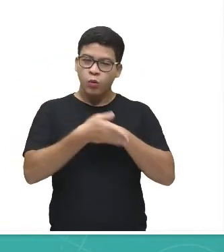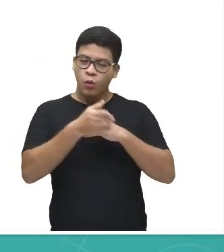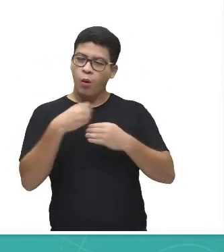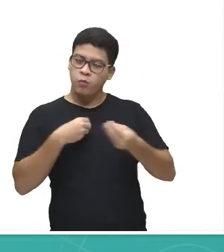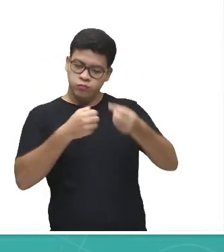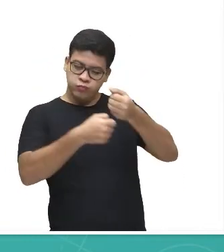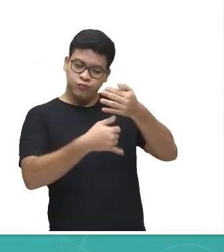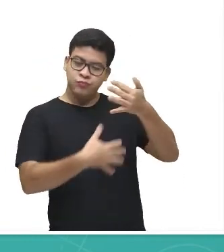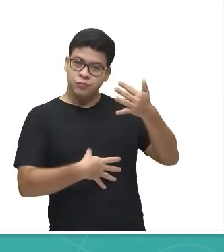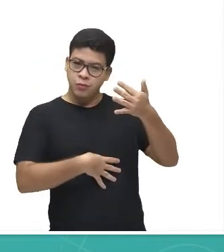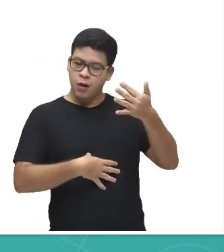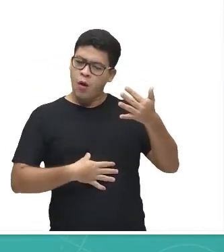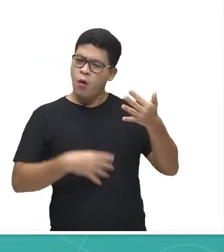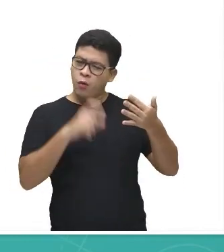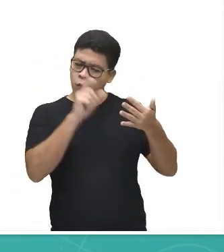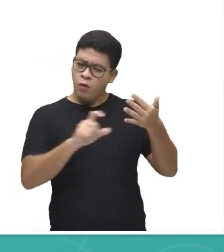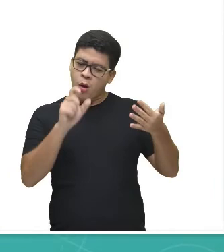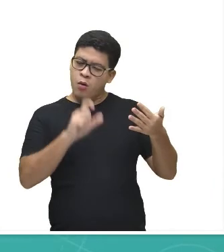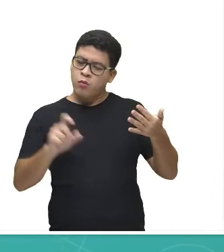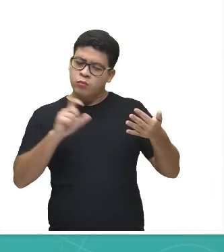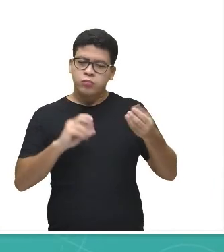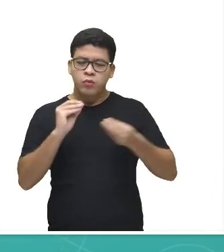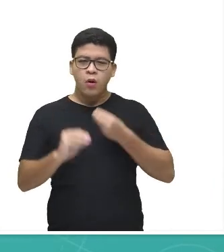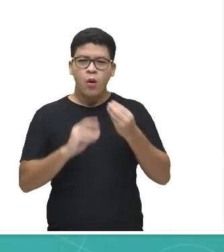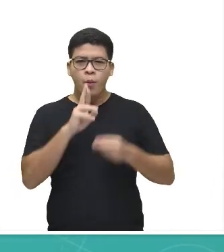Vou ler aqui algumas respostas.